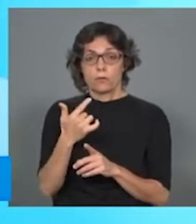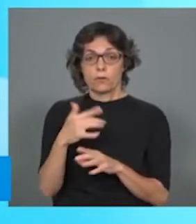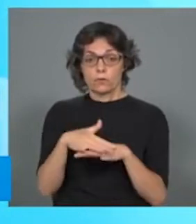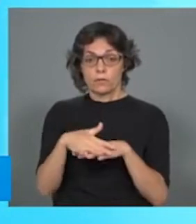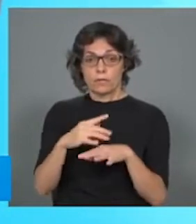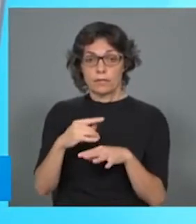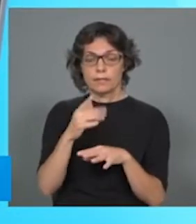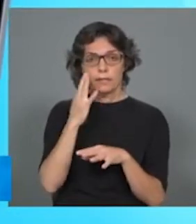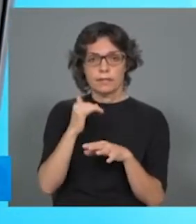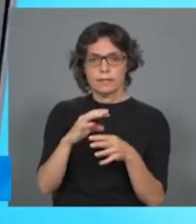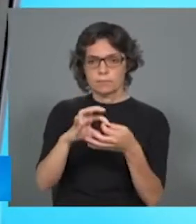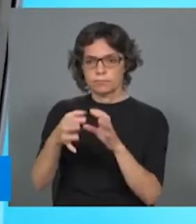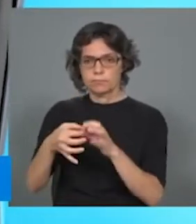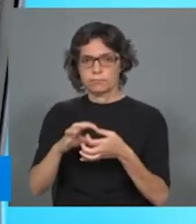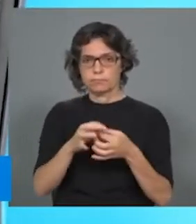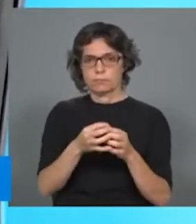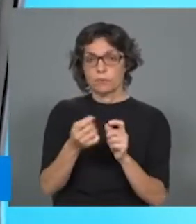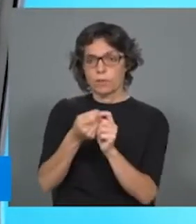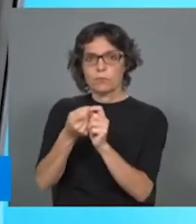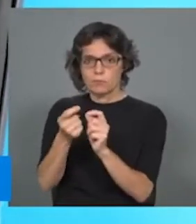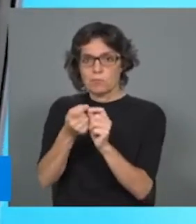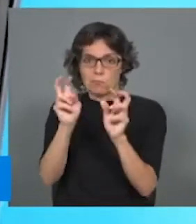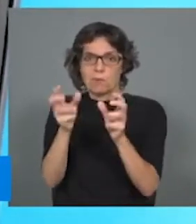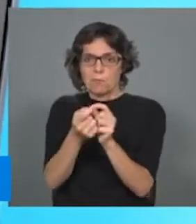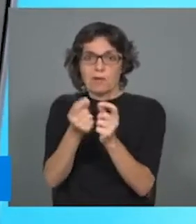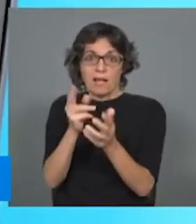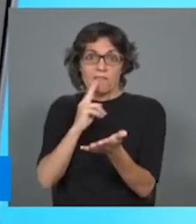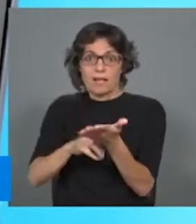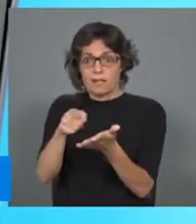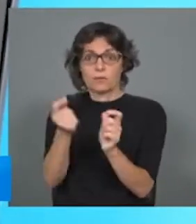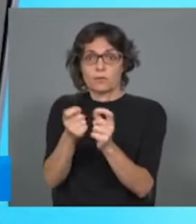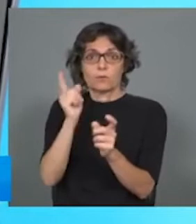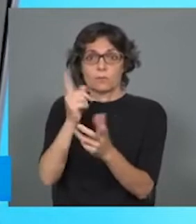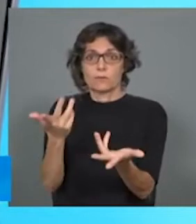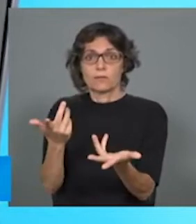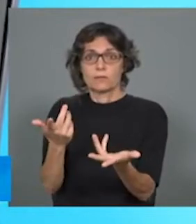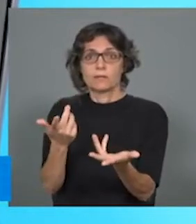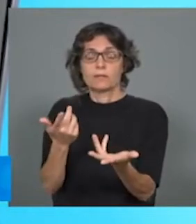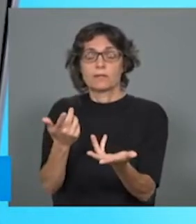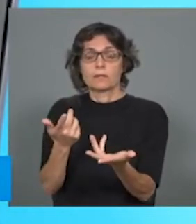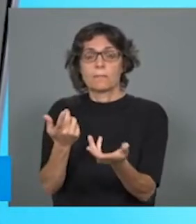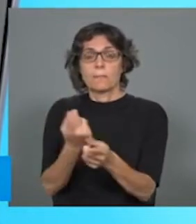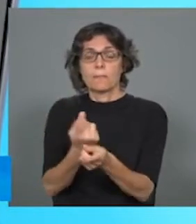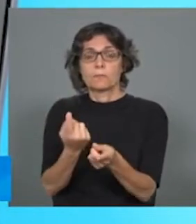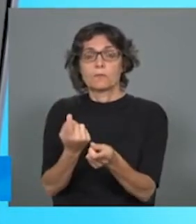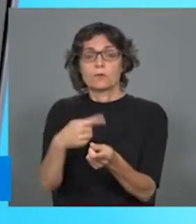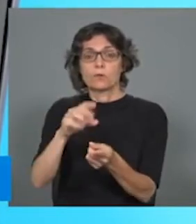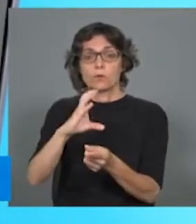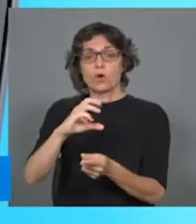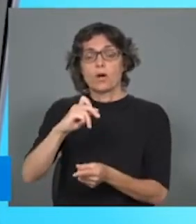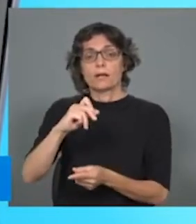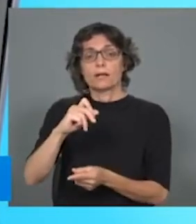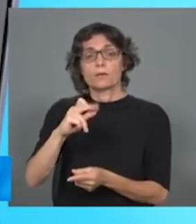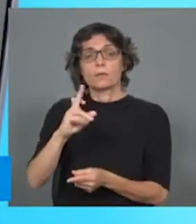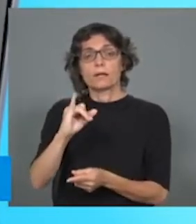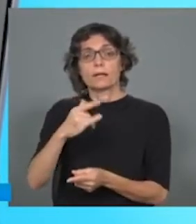também uns dos outros. Eu estou sempre a falar da proximidade, mas é que é mesmo isso, não é? Mesmo como Cáritas diocesanas,